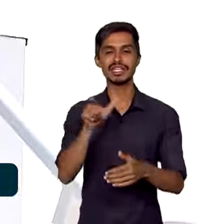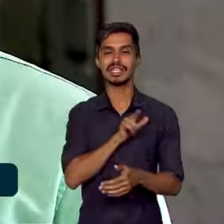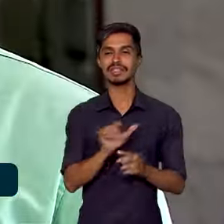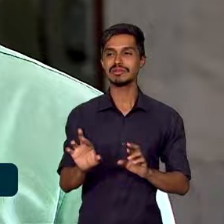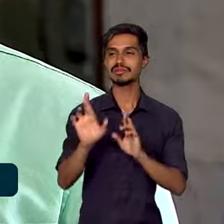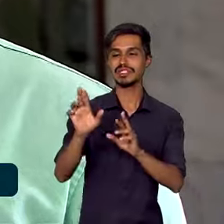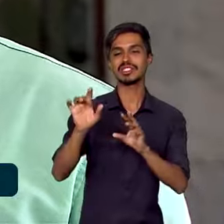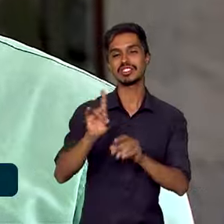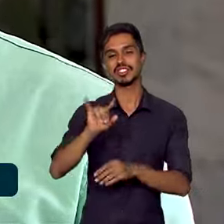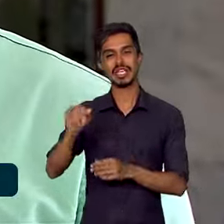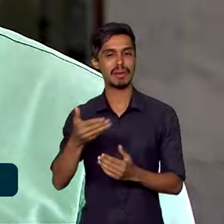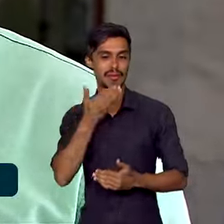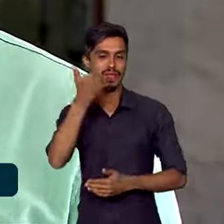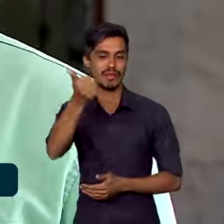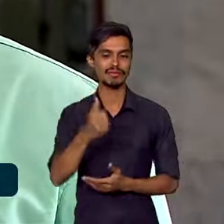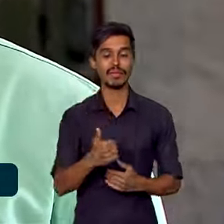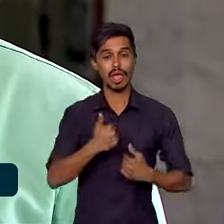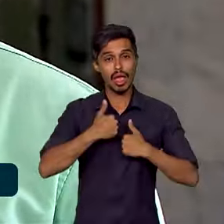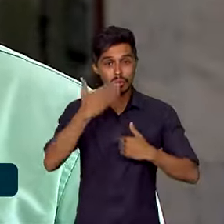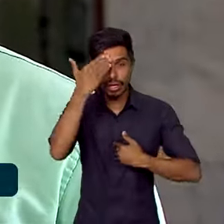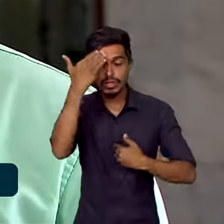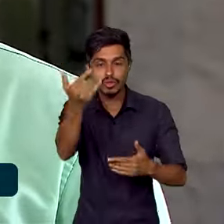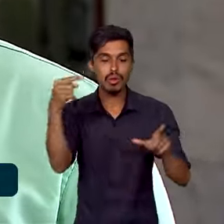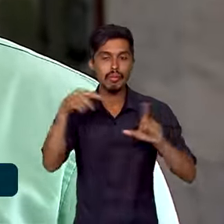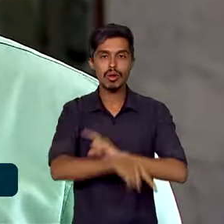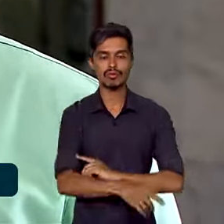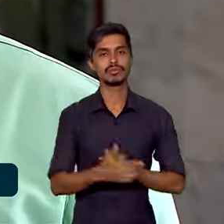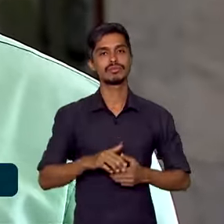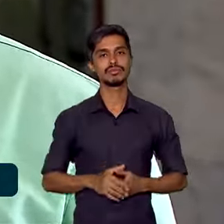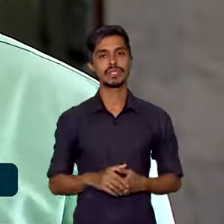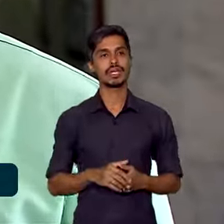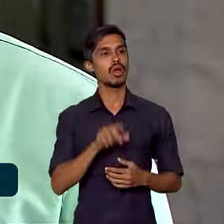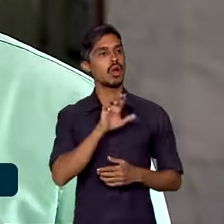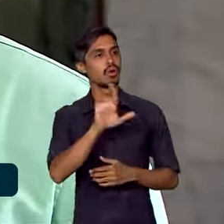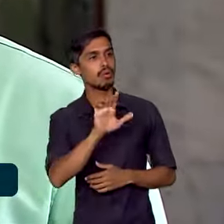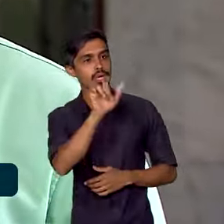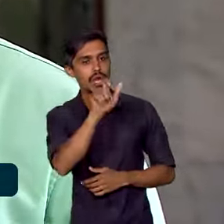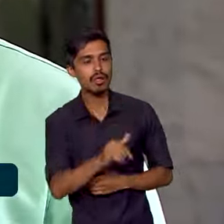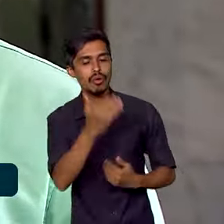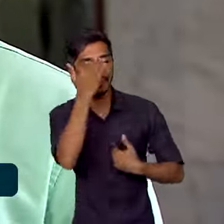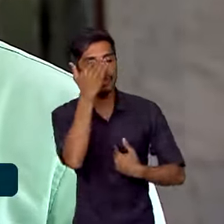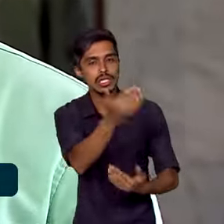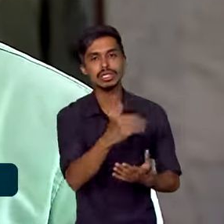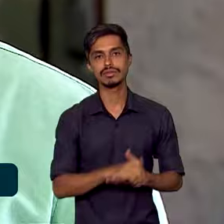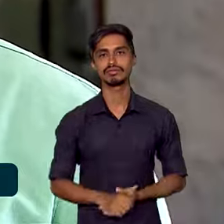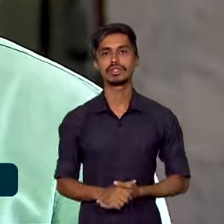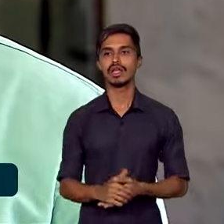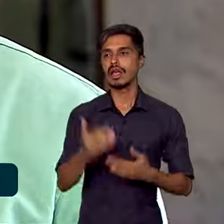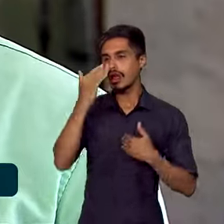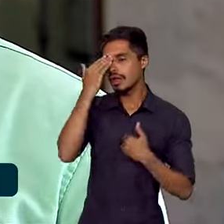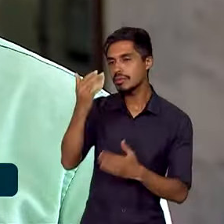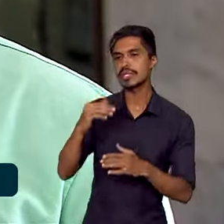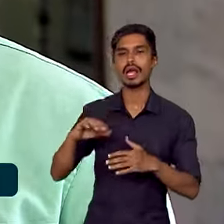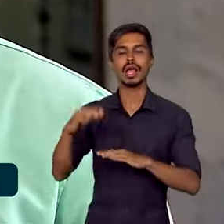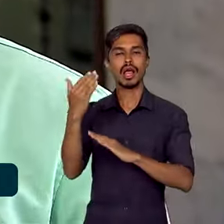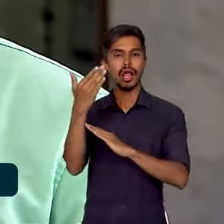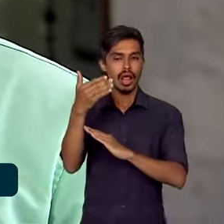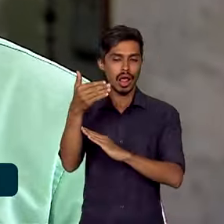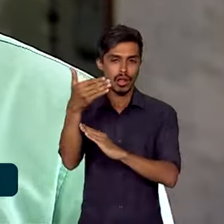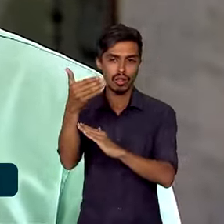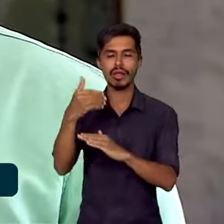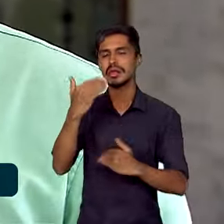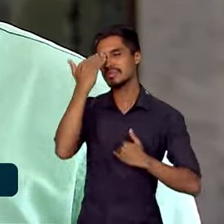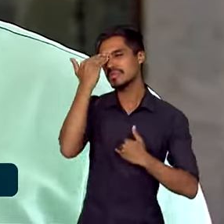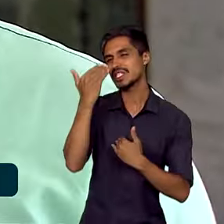melhores. Eu agradeço muito, muito presidente do Brasil, agradeço muito, muito embaixada do Brasil, agradeço